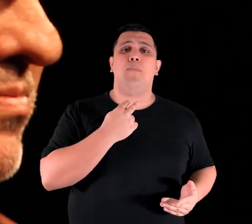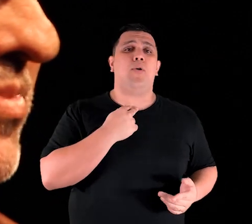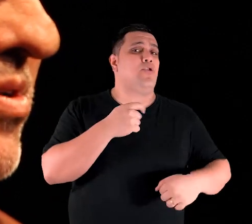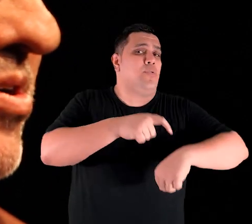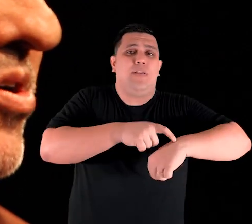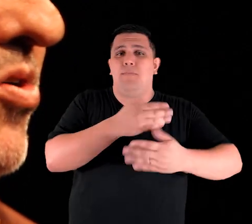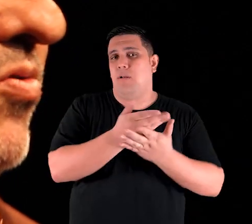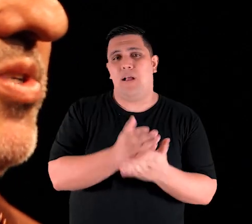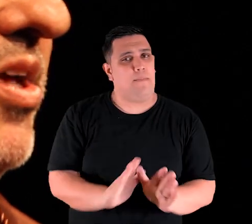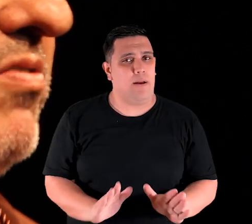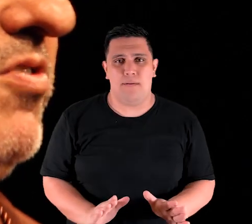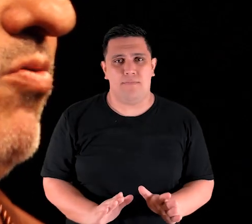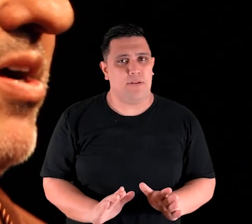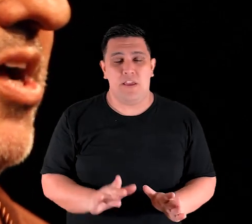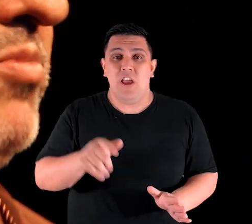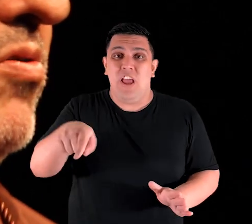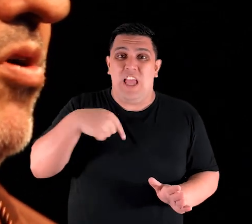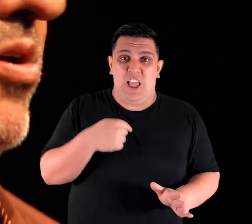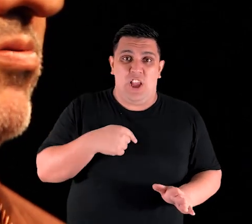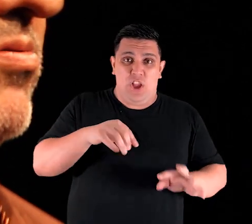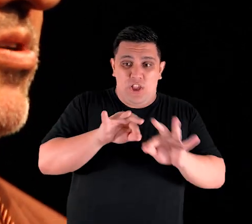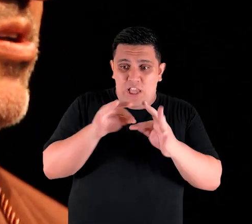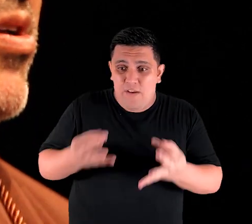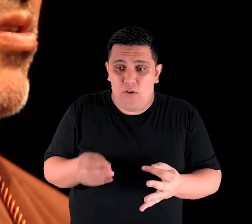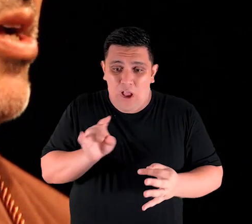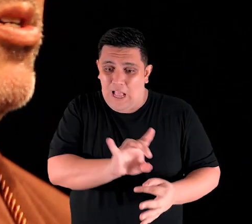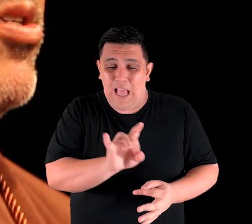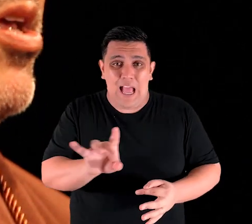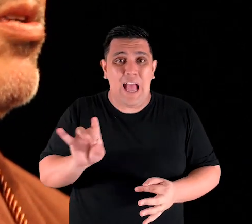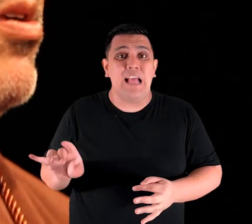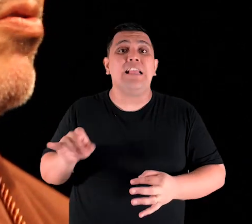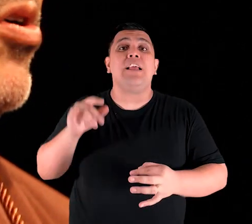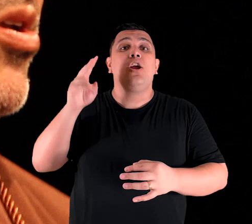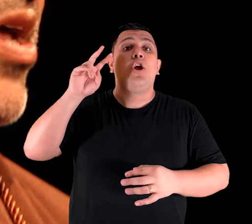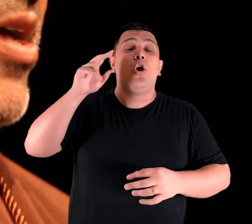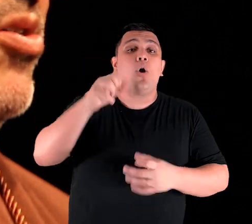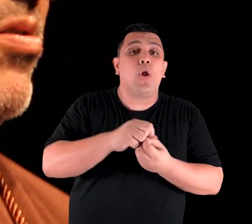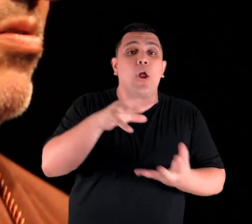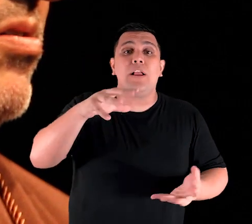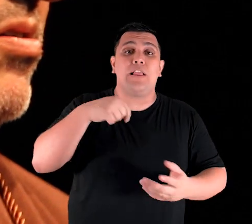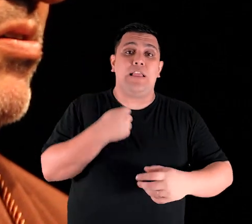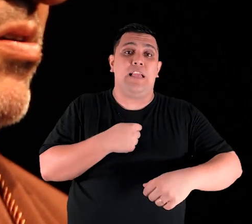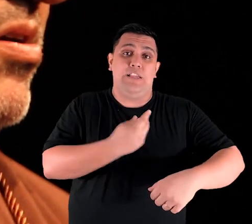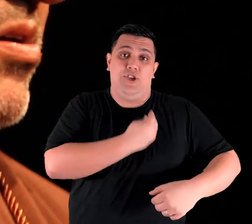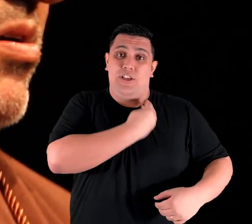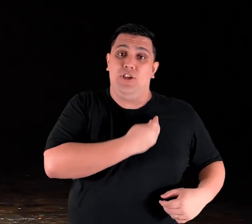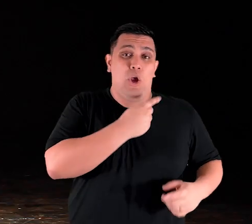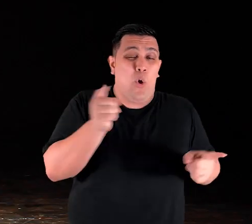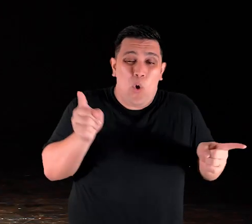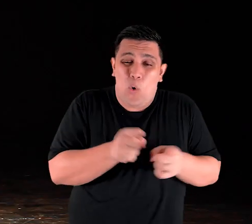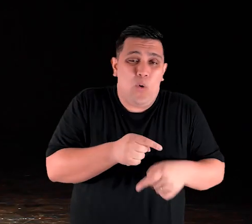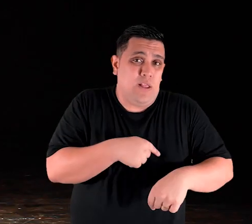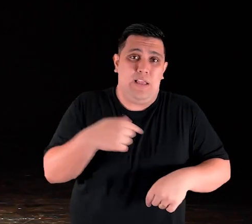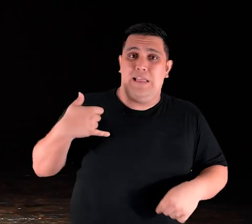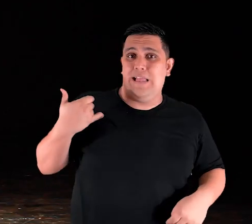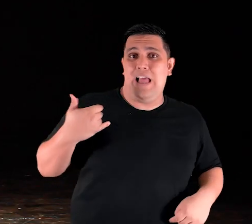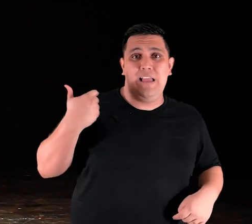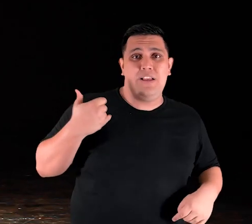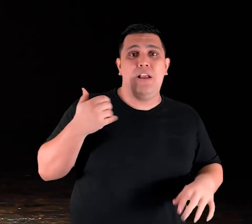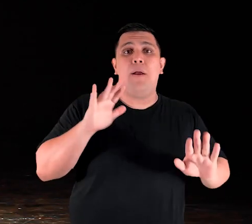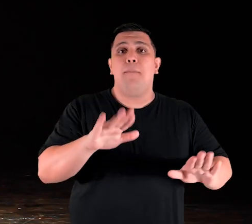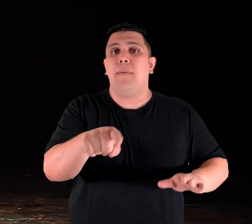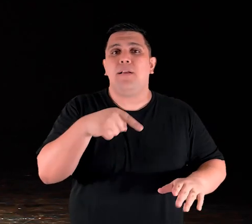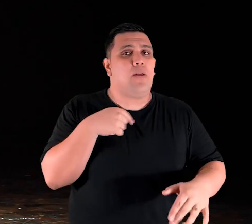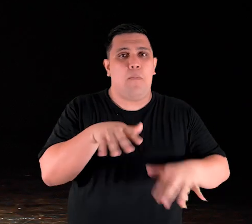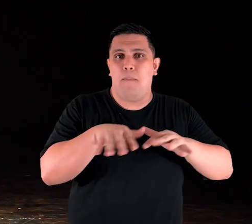acabar. O servil acaba em glória da existência a curta idade, mas não morre o